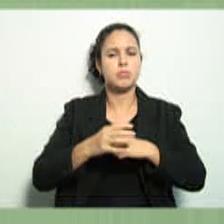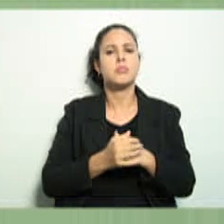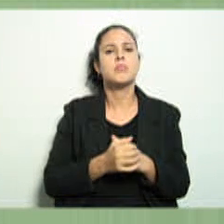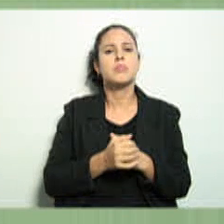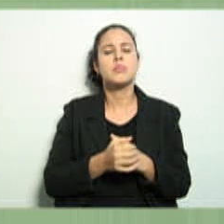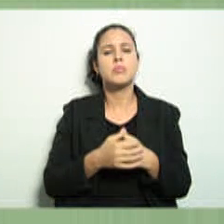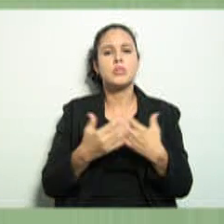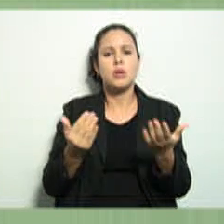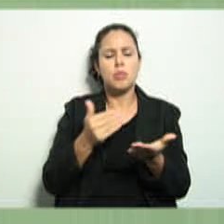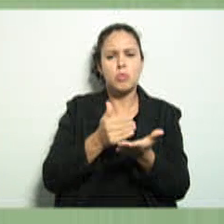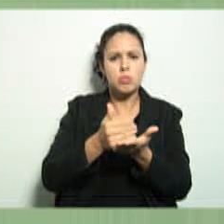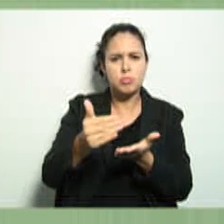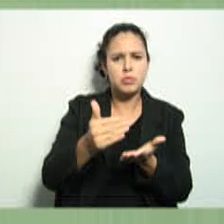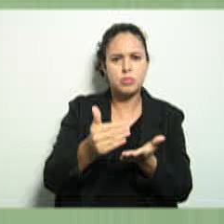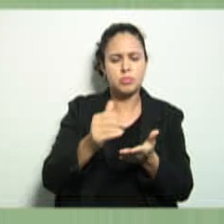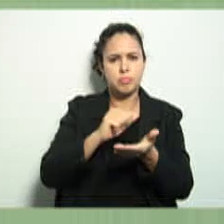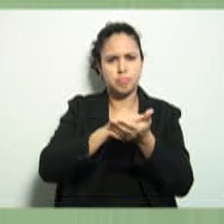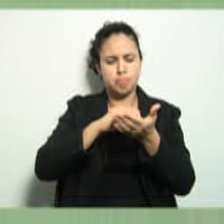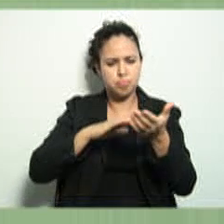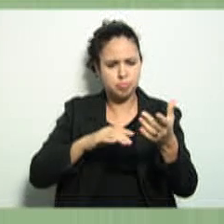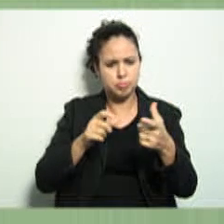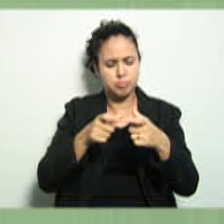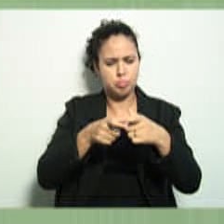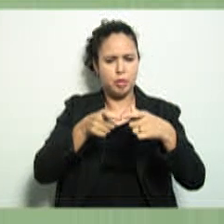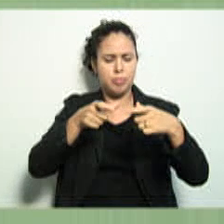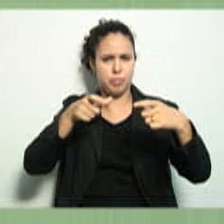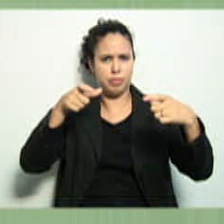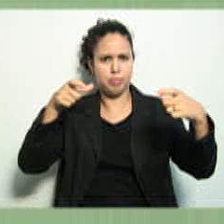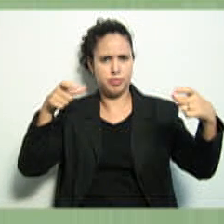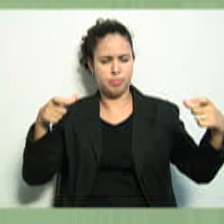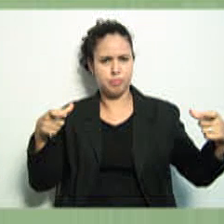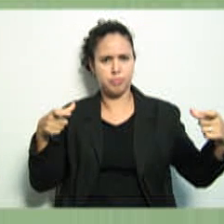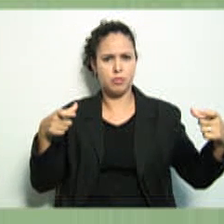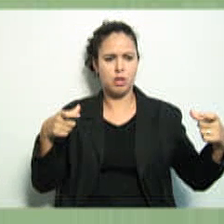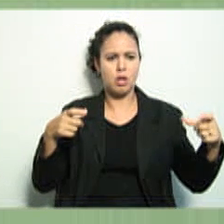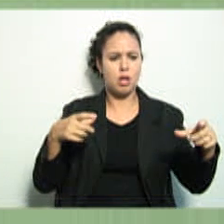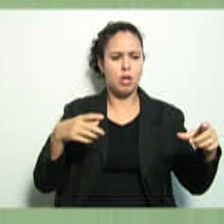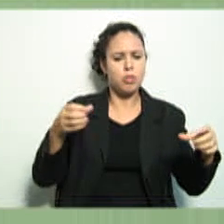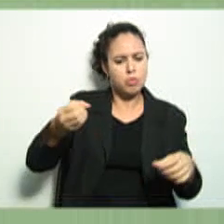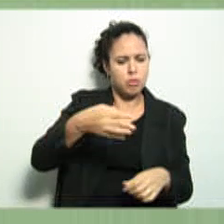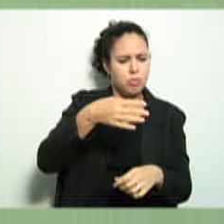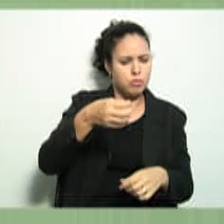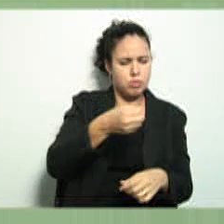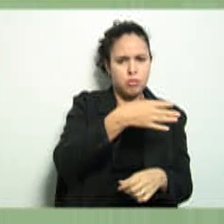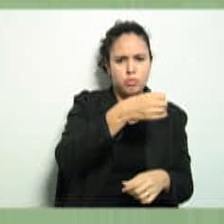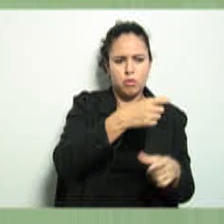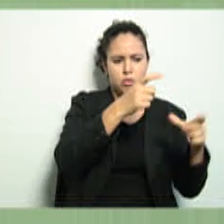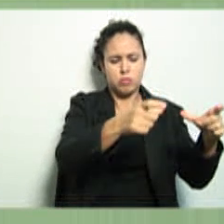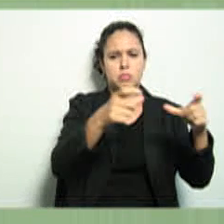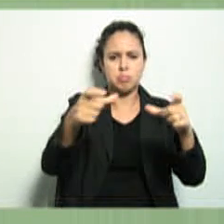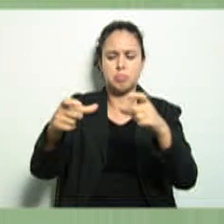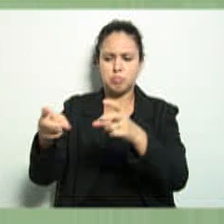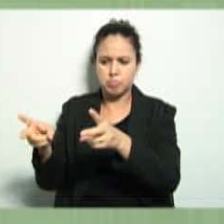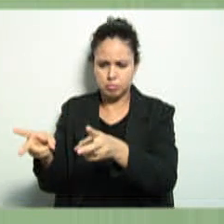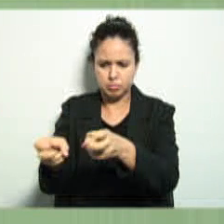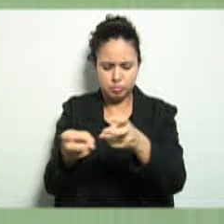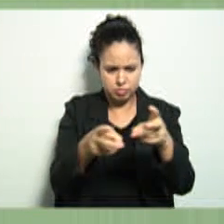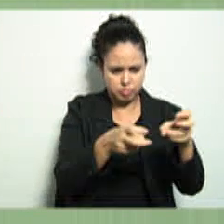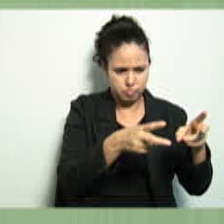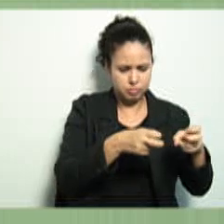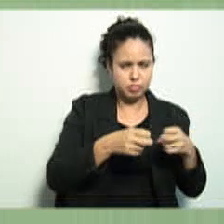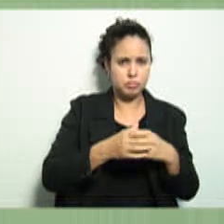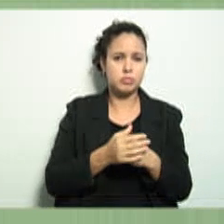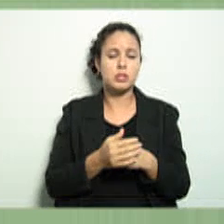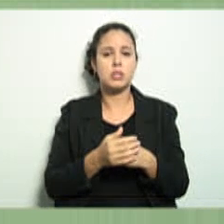suas atividades crescentes à medida que novas jazidas foram descobertas. Além de estanho,